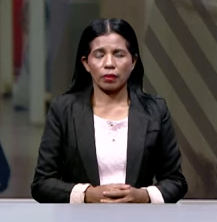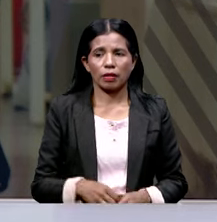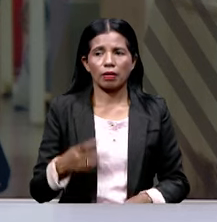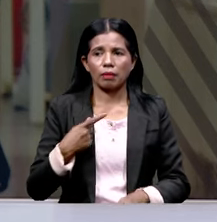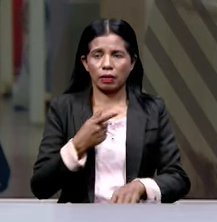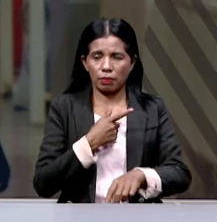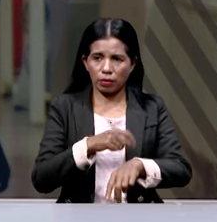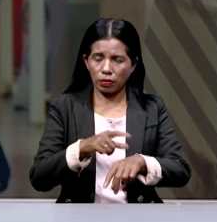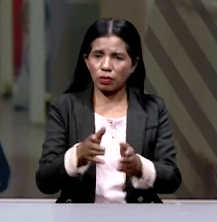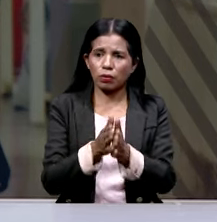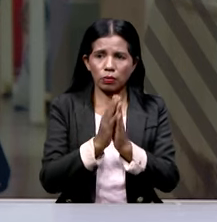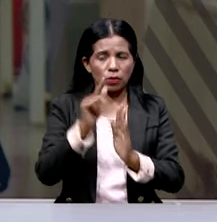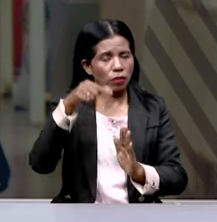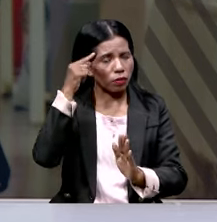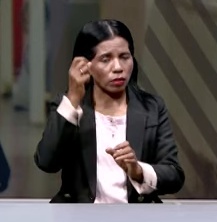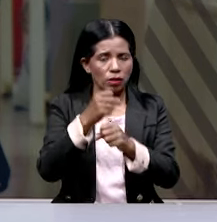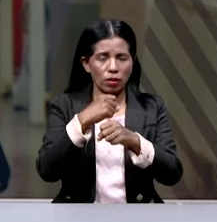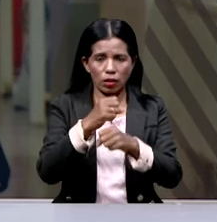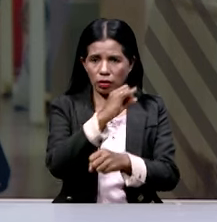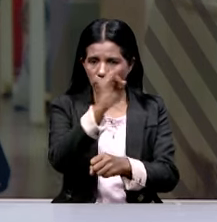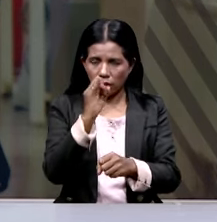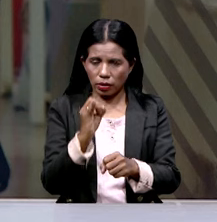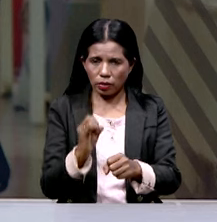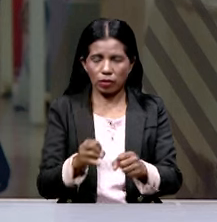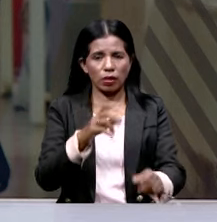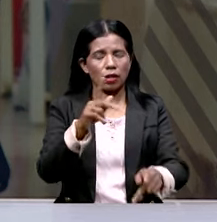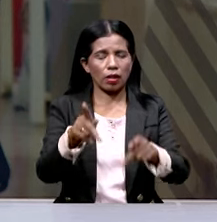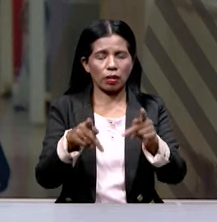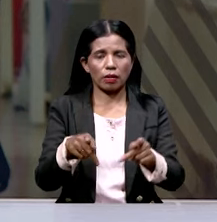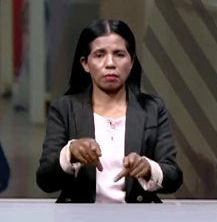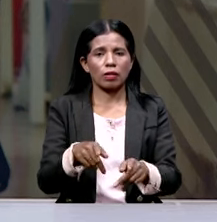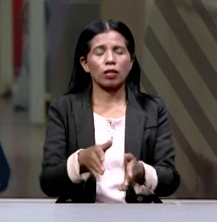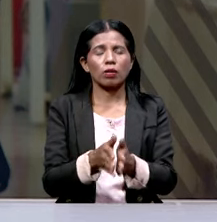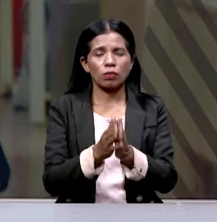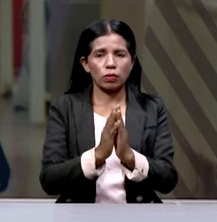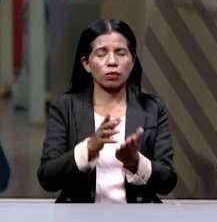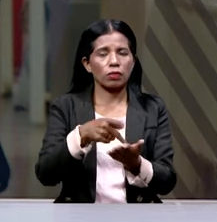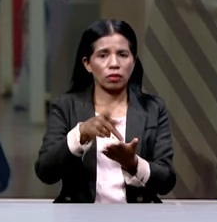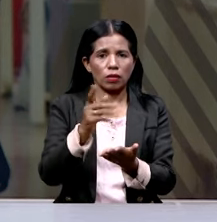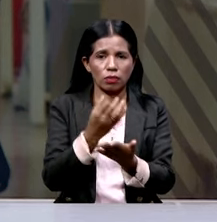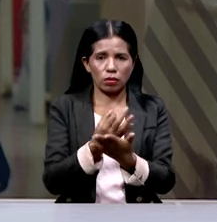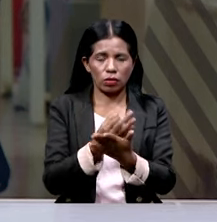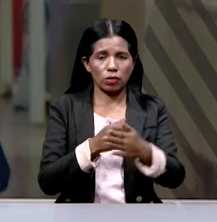Parlamento Nacional Russo Governo rala investigação para funcionário na Behala cobrança ilegal.